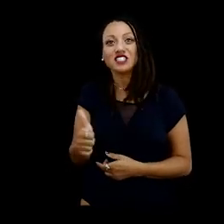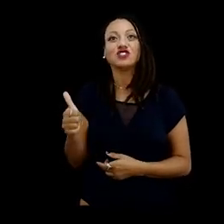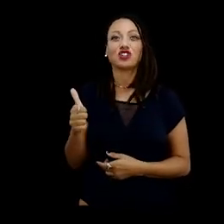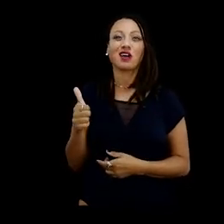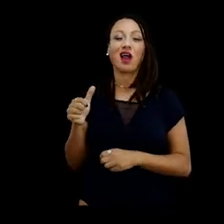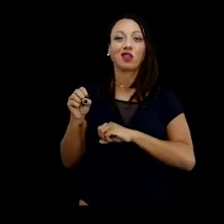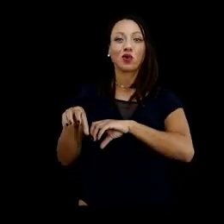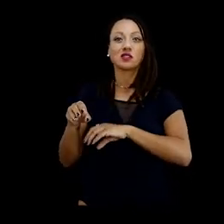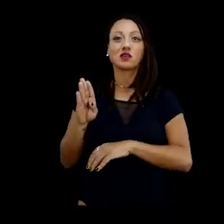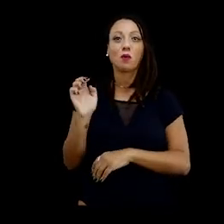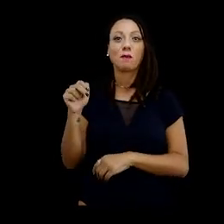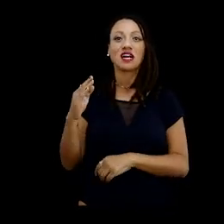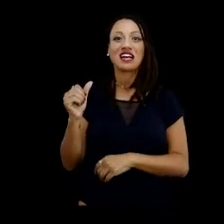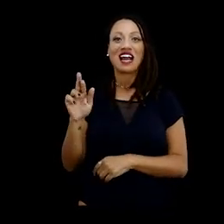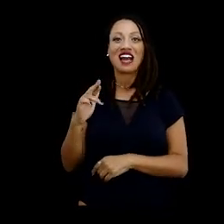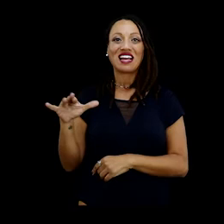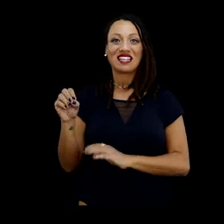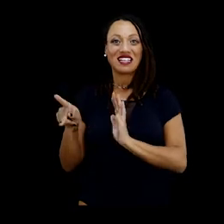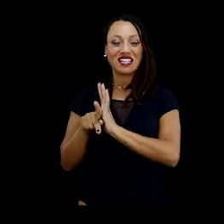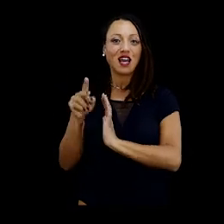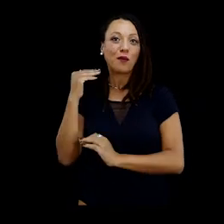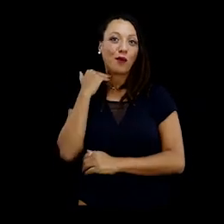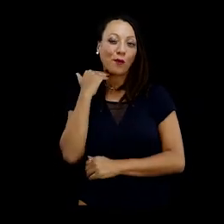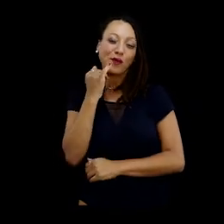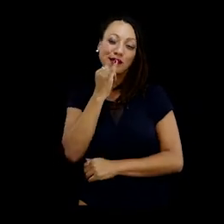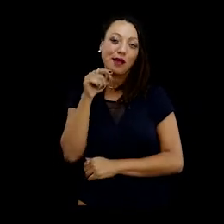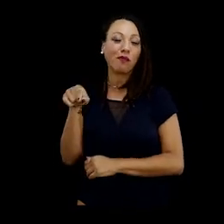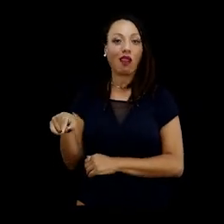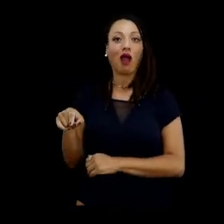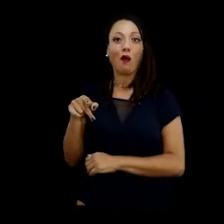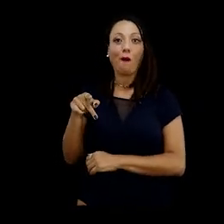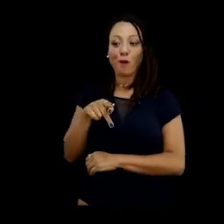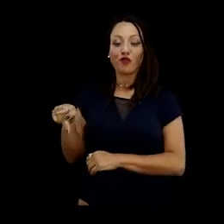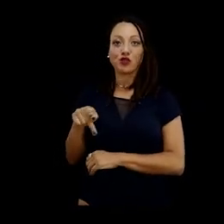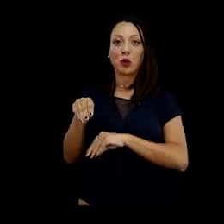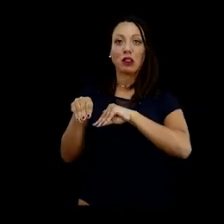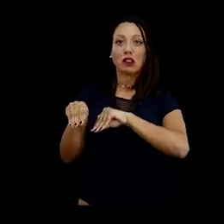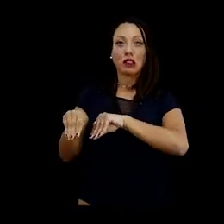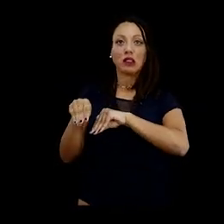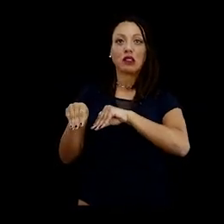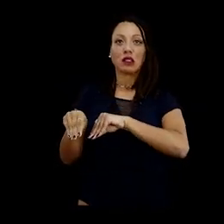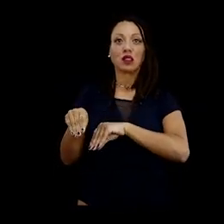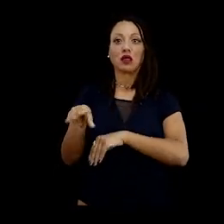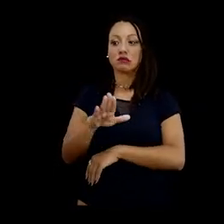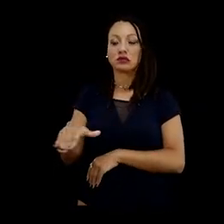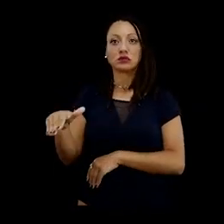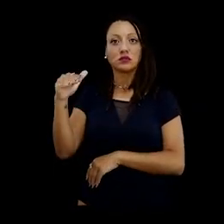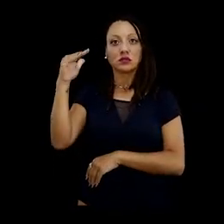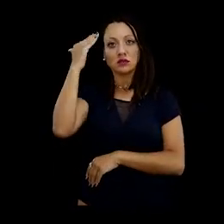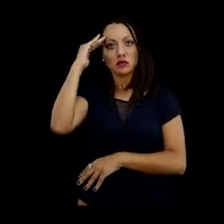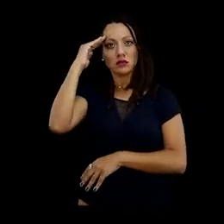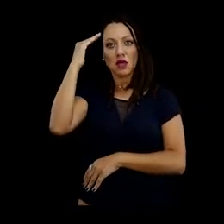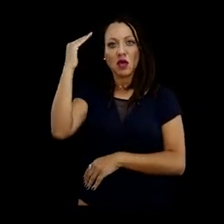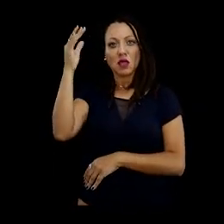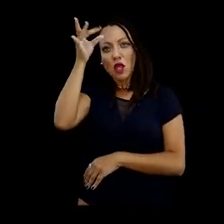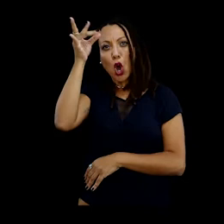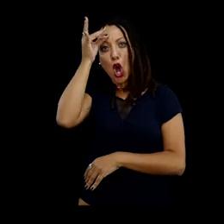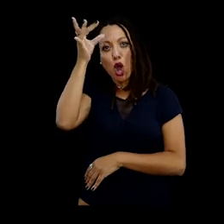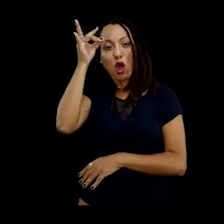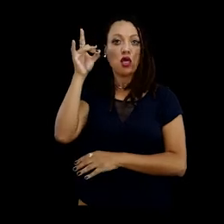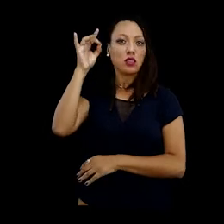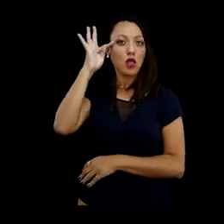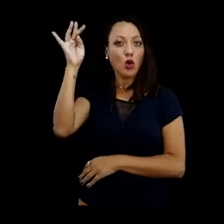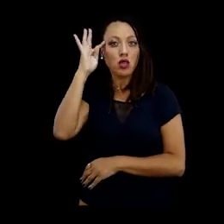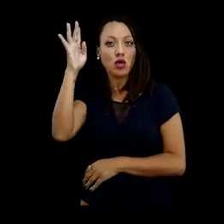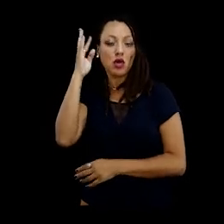bancária, aquela em que o educador ou professor quer enfiar na cabeça do educando noções,